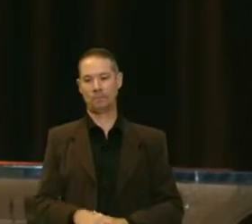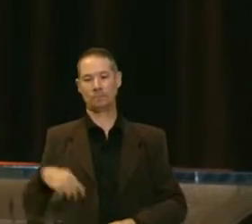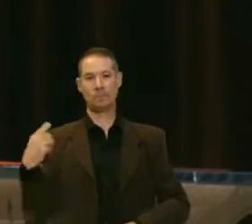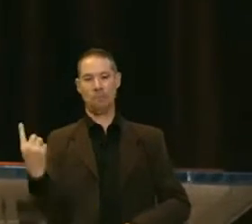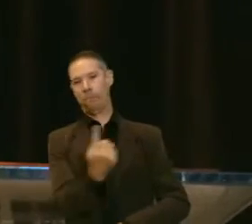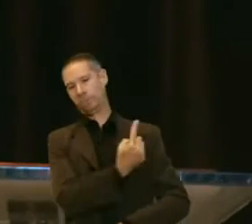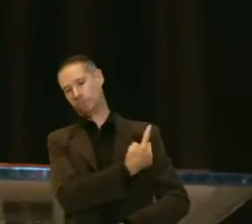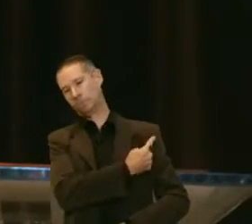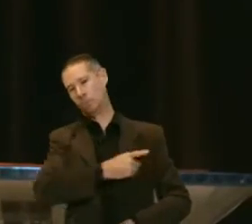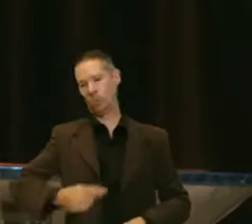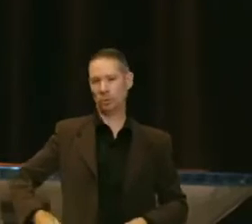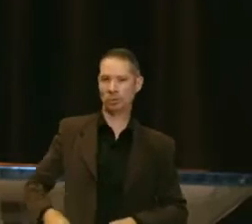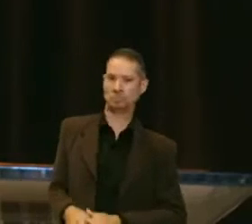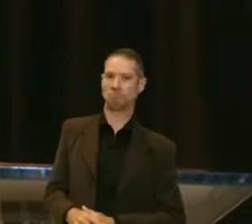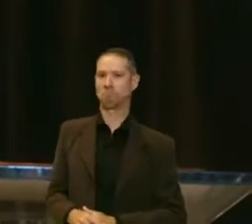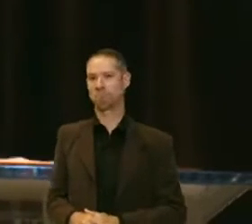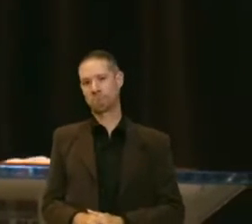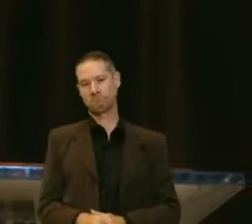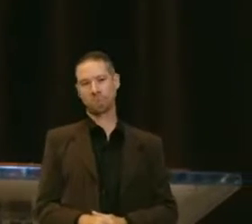Nós estamos num